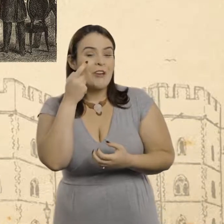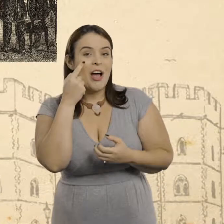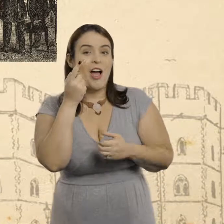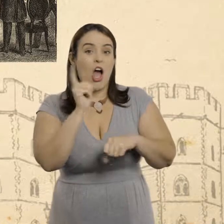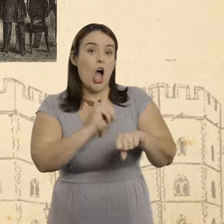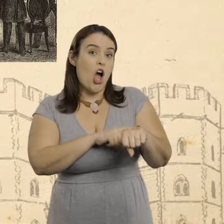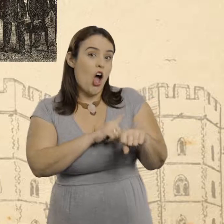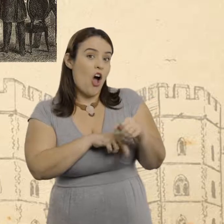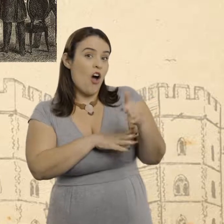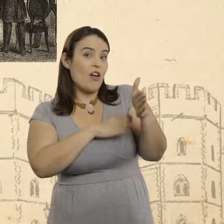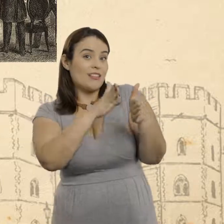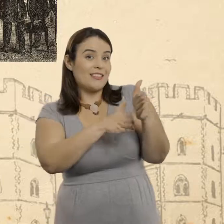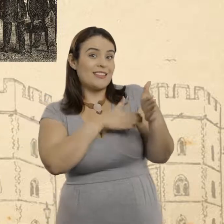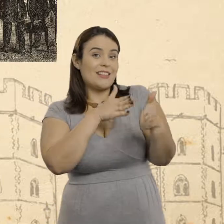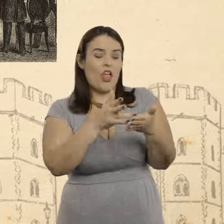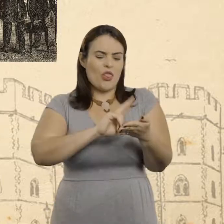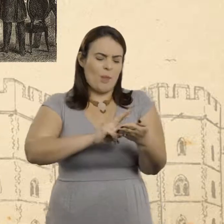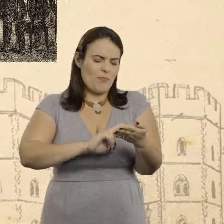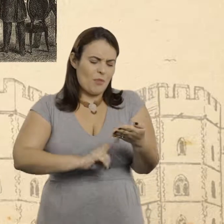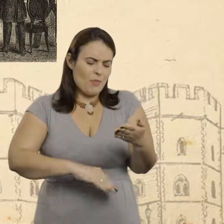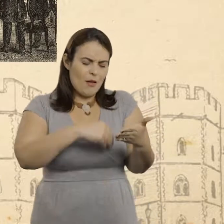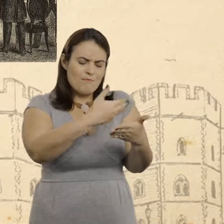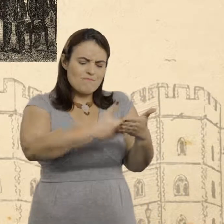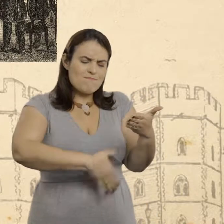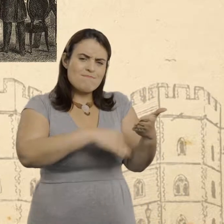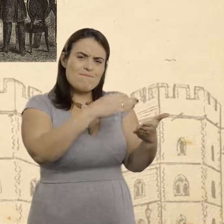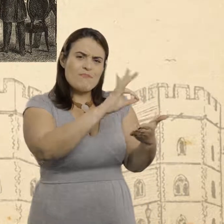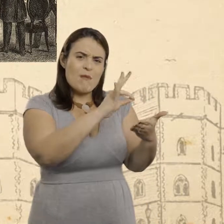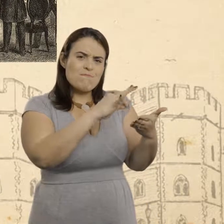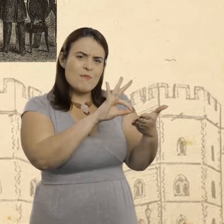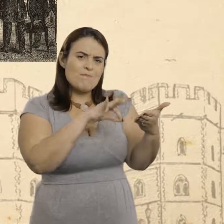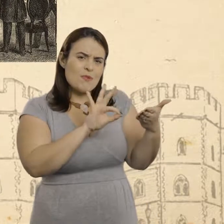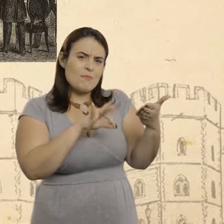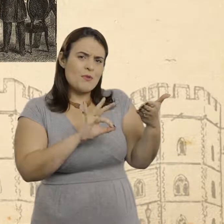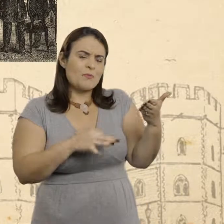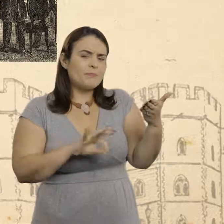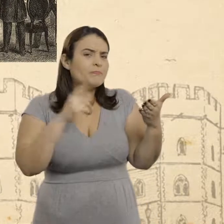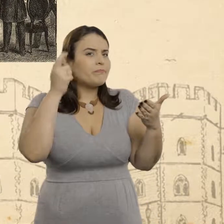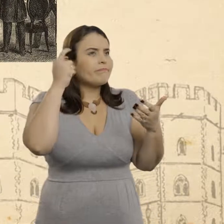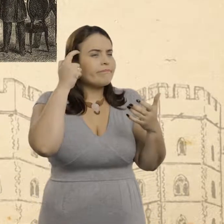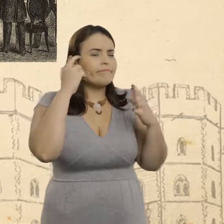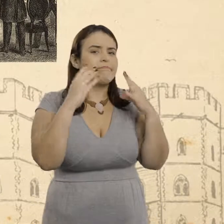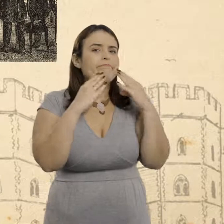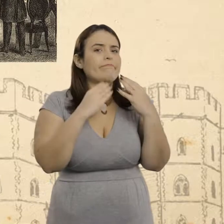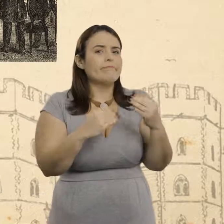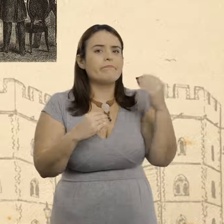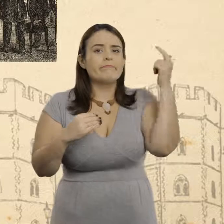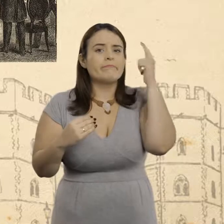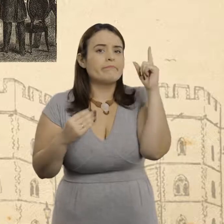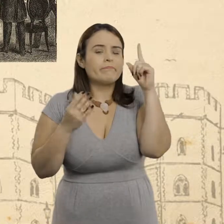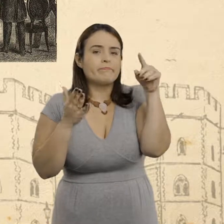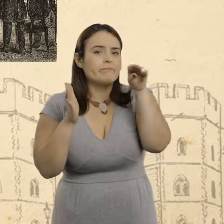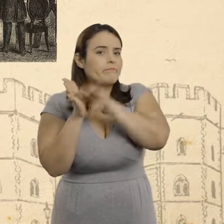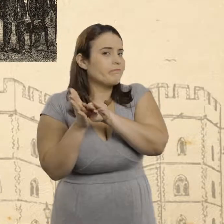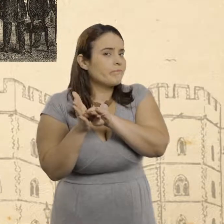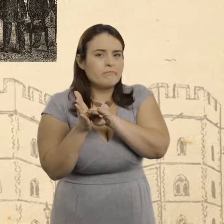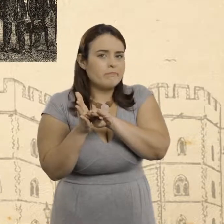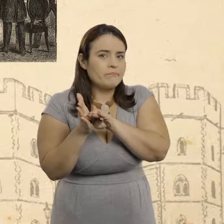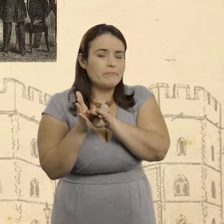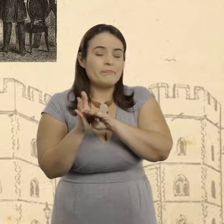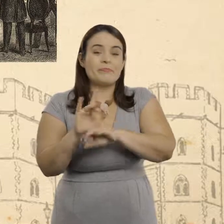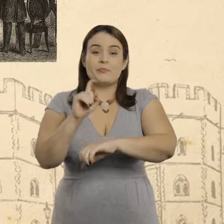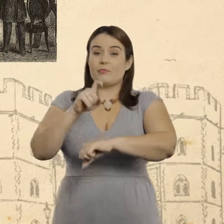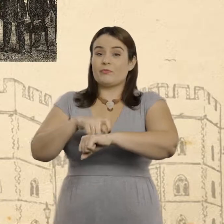de trens e os nomes das pessoas que chegavam nos navios. Eles pensaram que Phileas Fogg não tinha chegado em